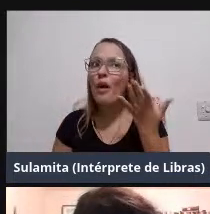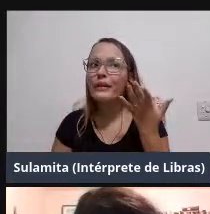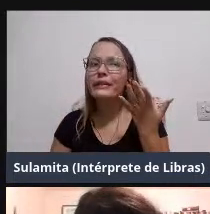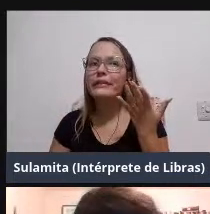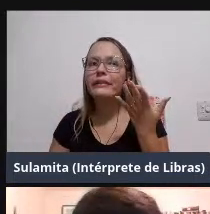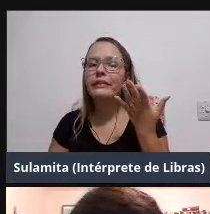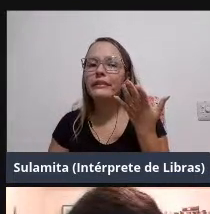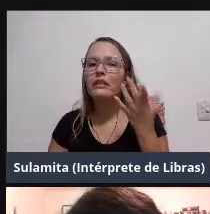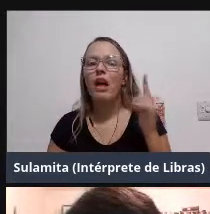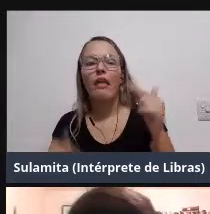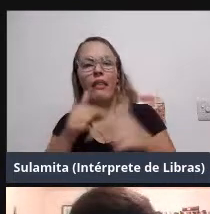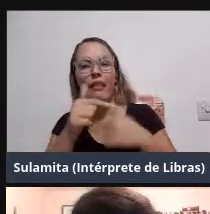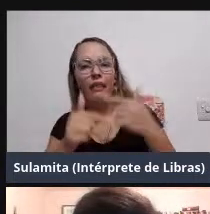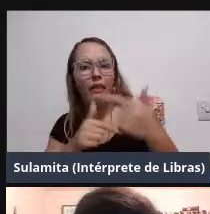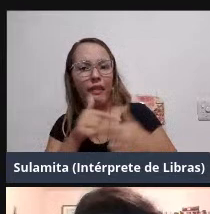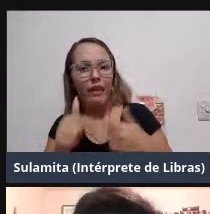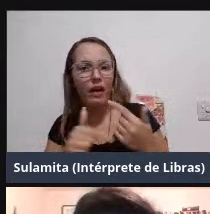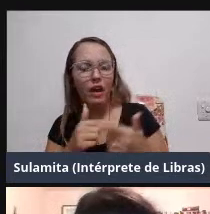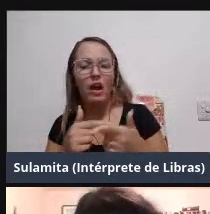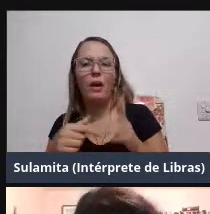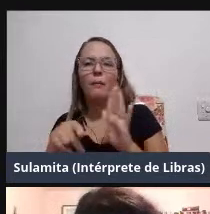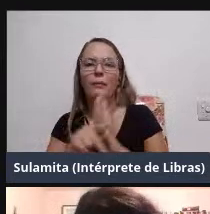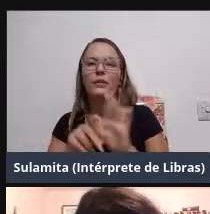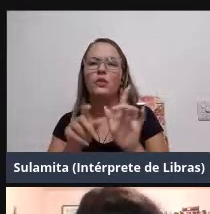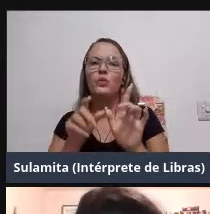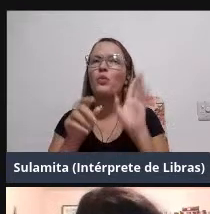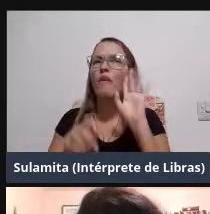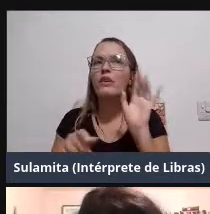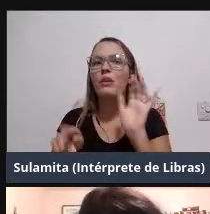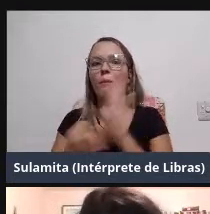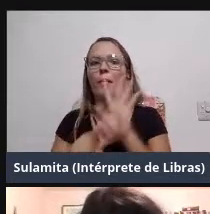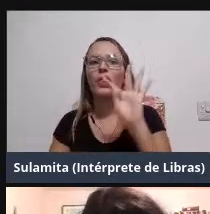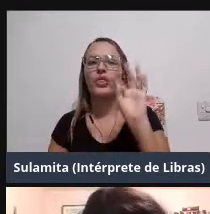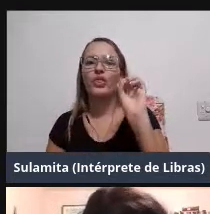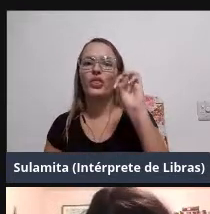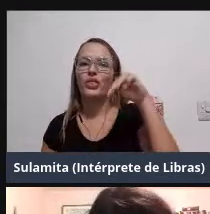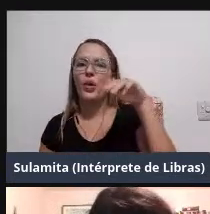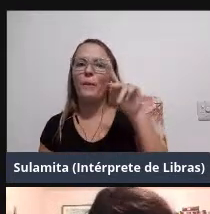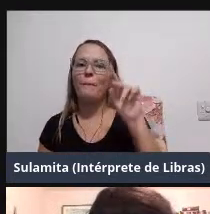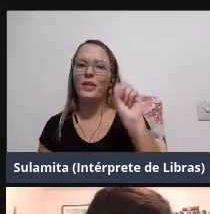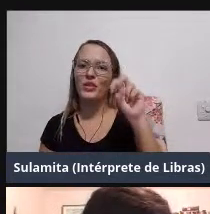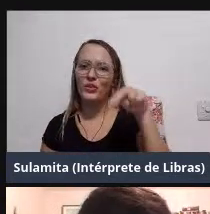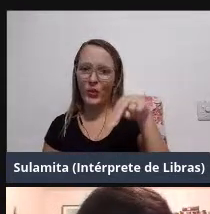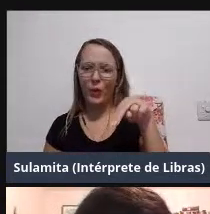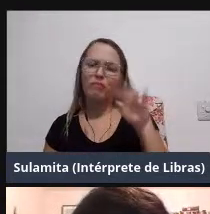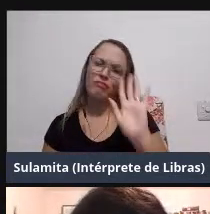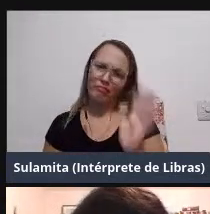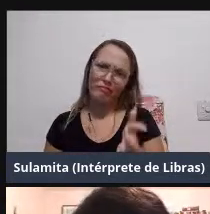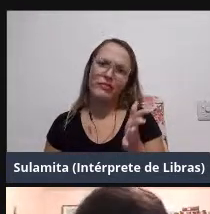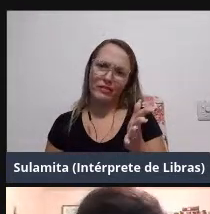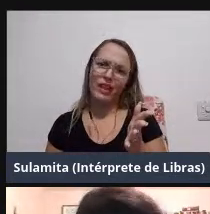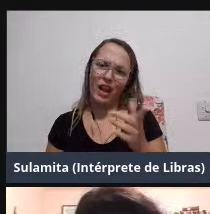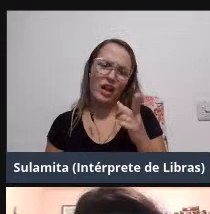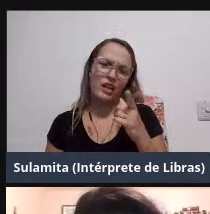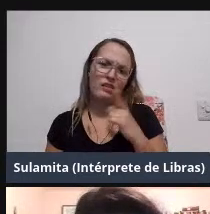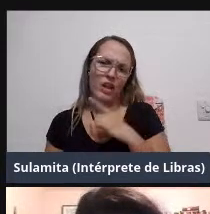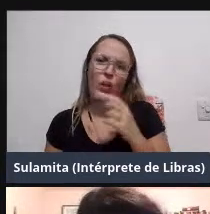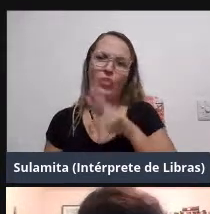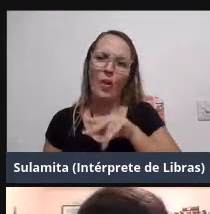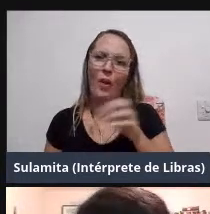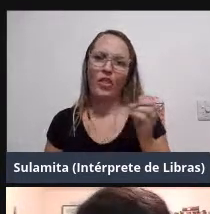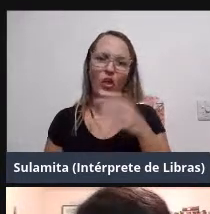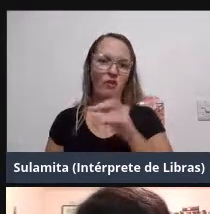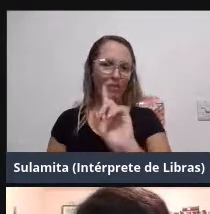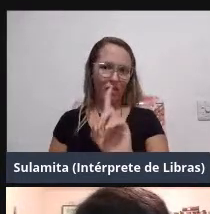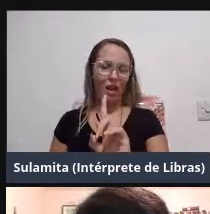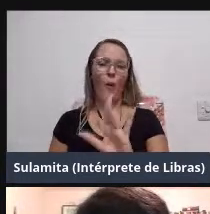trabalho do, né, a obra, a reflexão do Thompson traz para quem estuda, né, isso já é dito, não é nenhuma novidade, desde dos anos